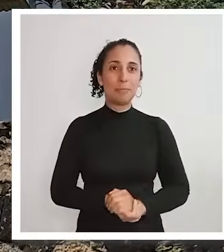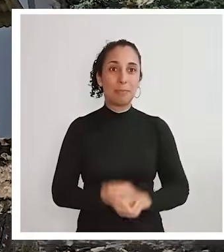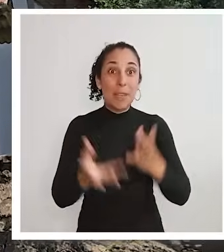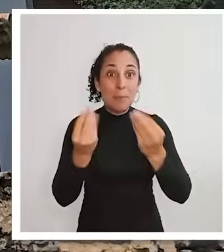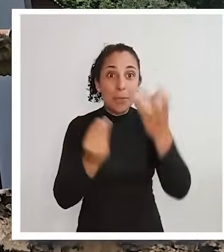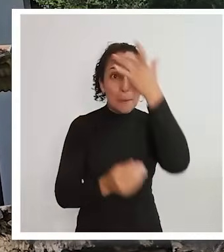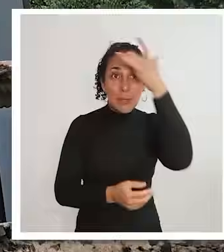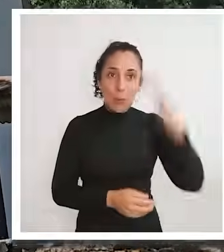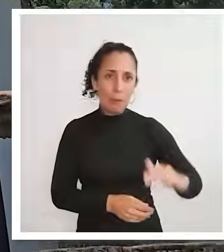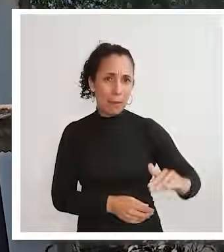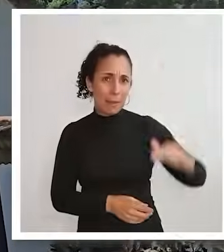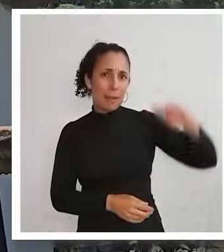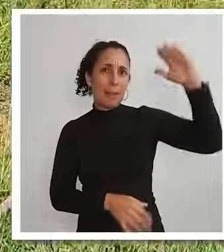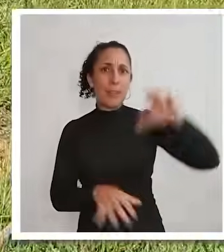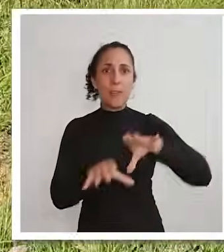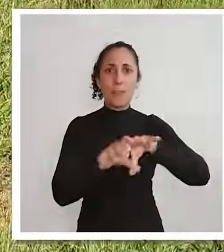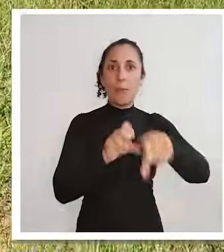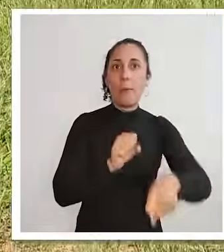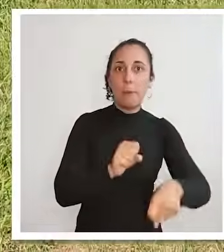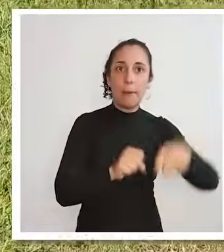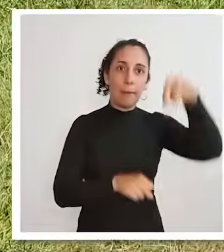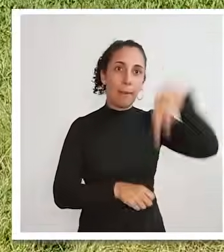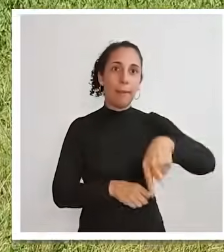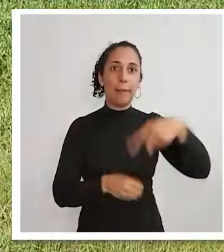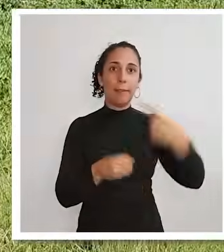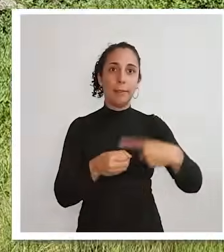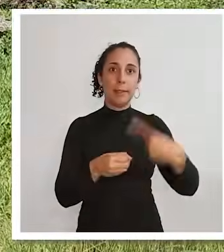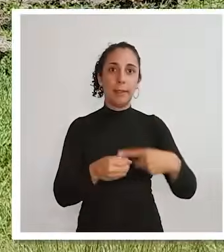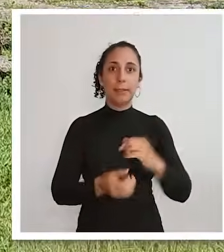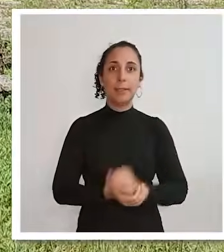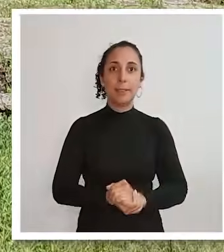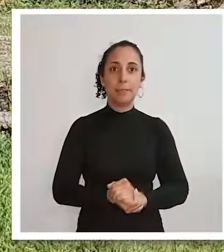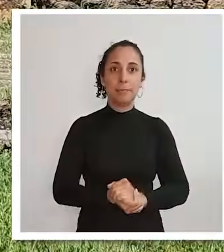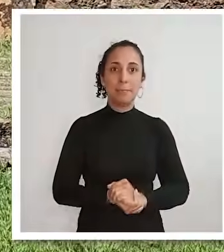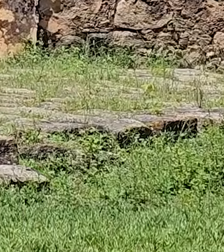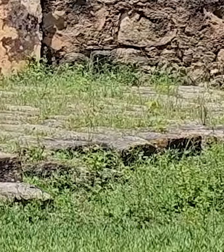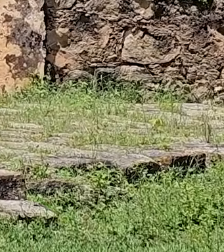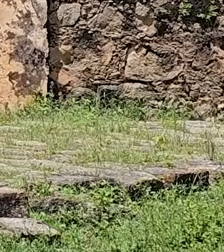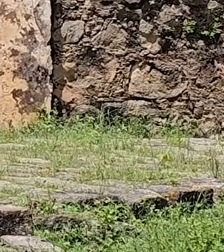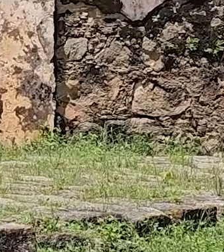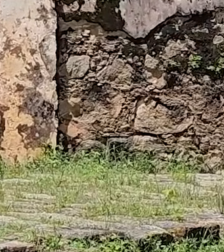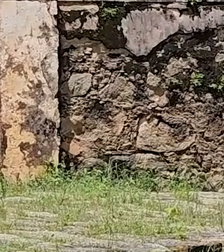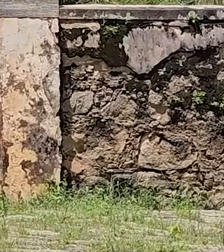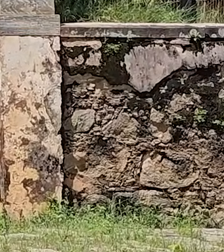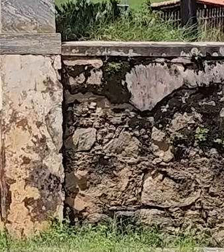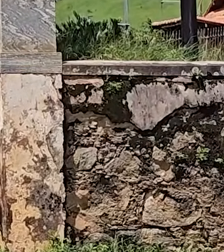Quantas vidas se formaram aqui. Quantas pessoas se criaram.